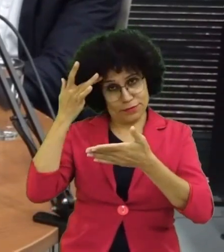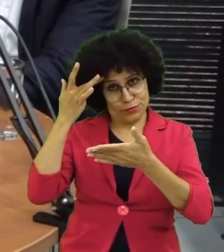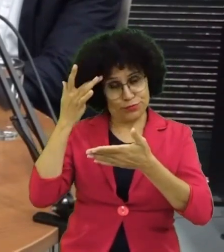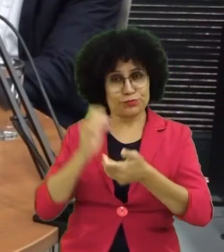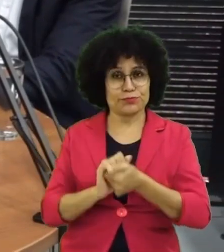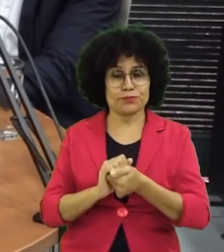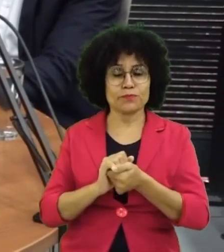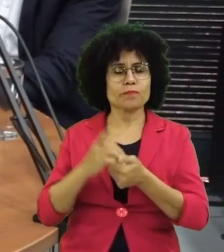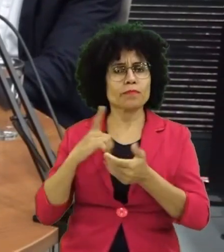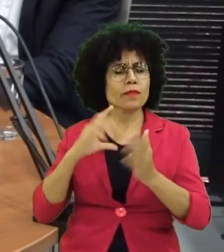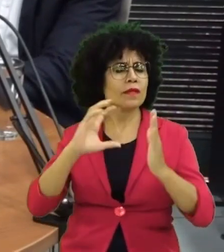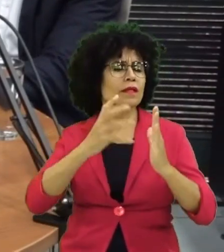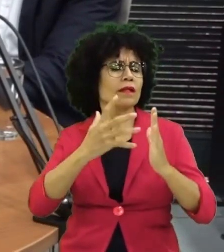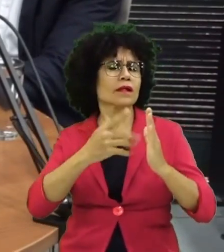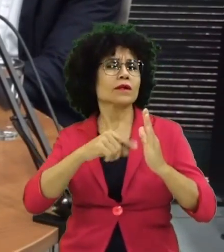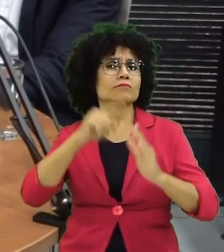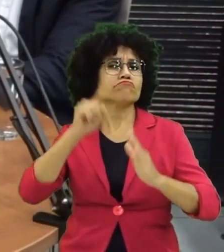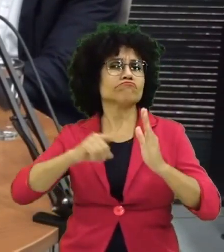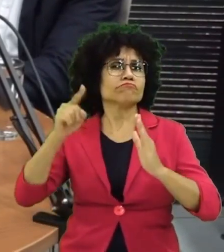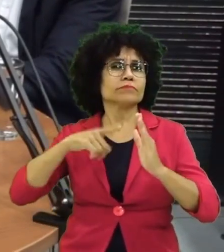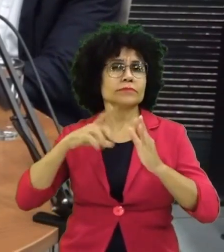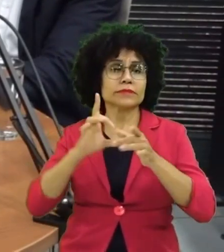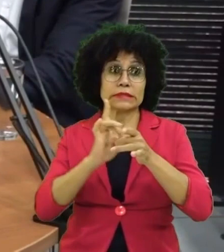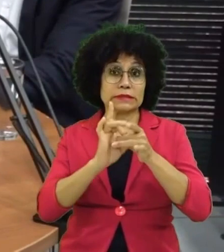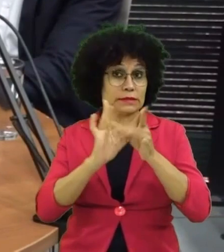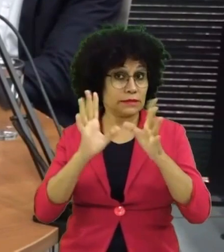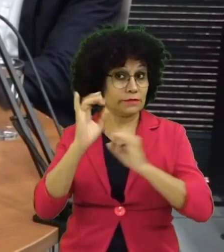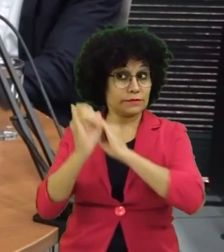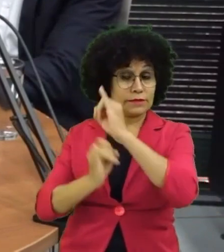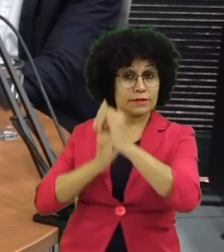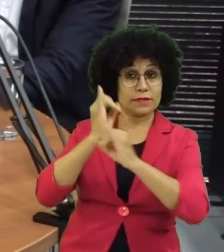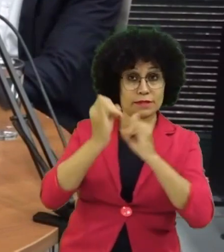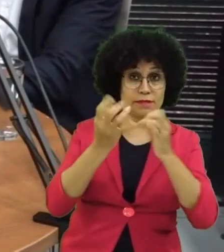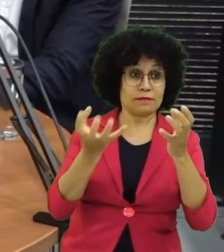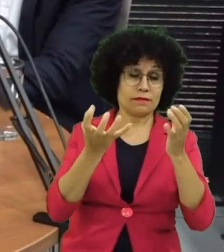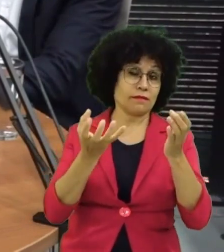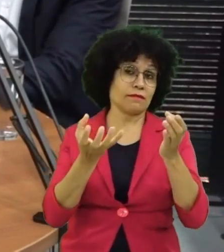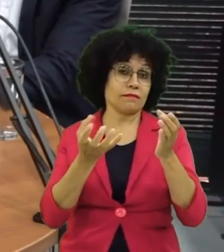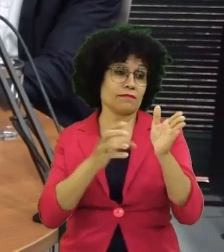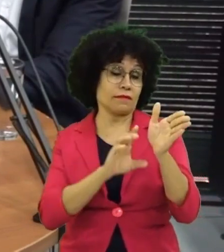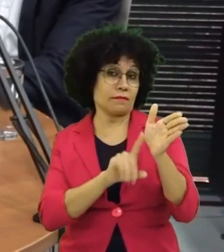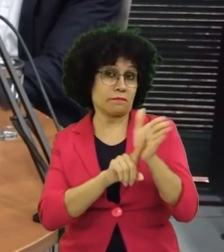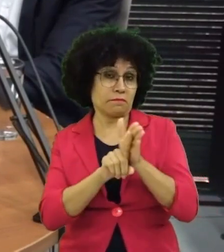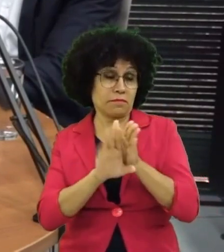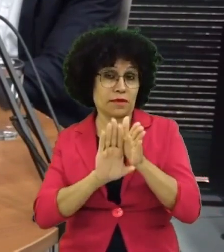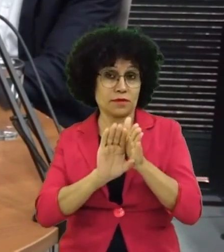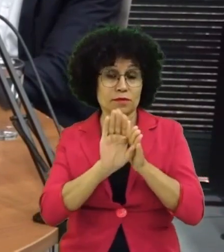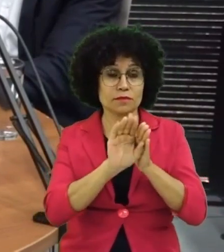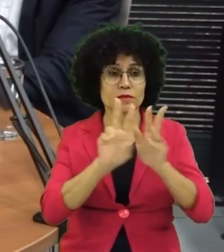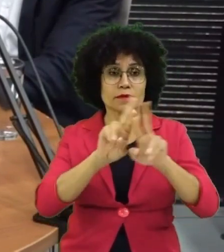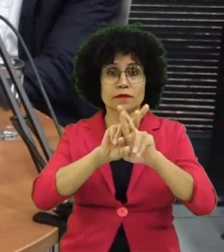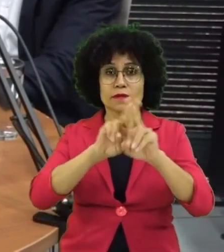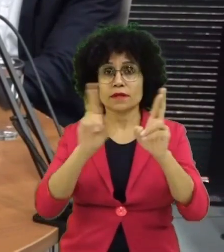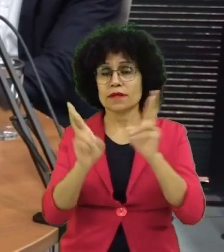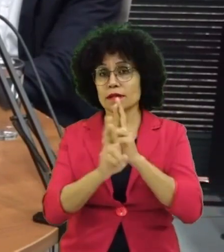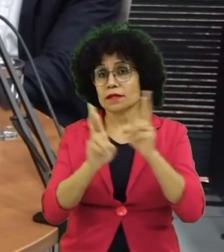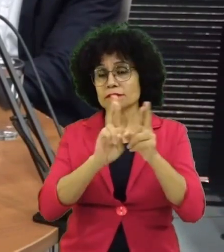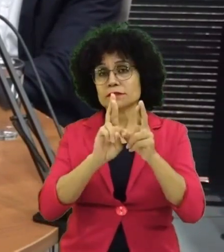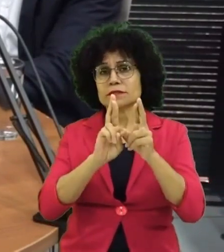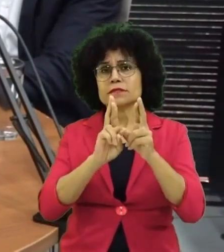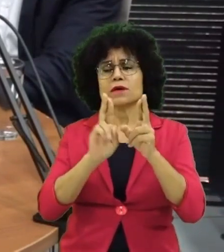atenção nesse relatório, que está disponível na internet para quem quiser ver, é em relação ao esgoto. Em Mato Grosso,